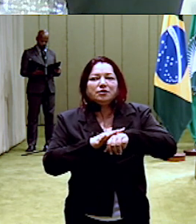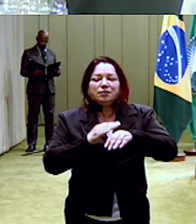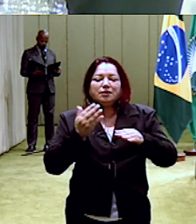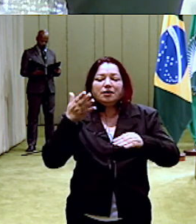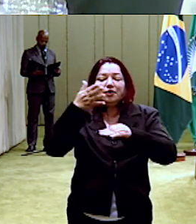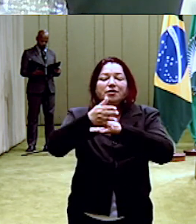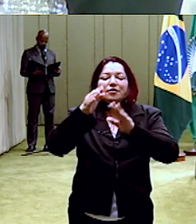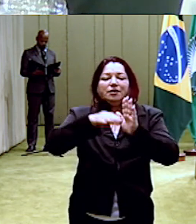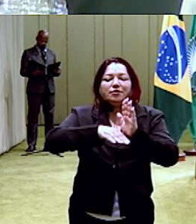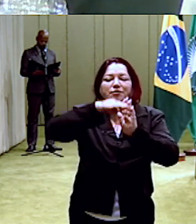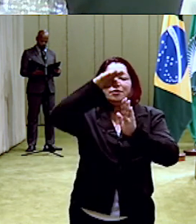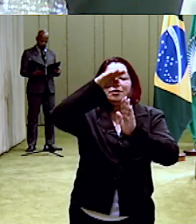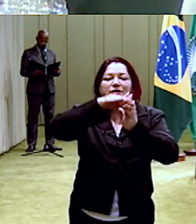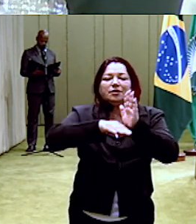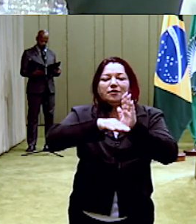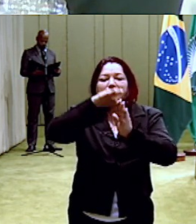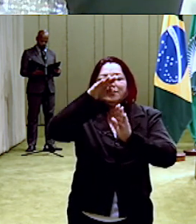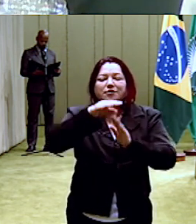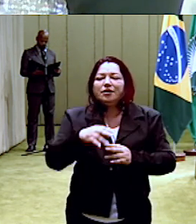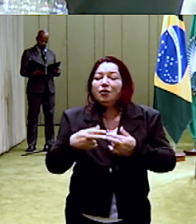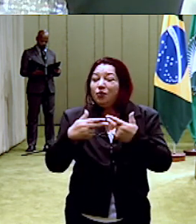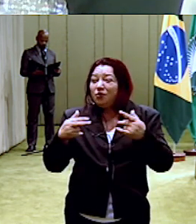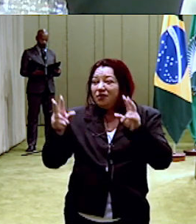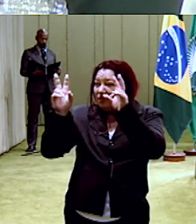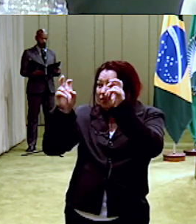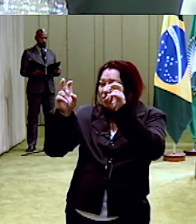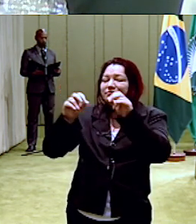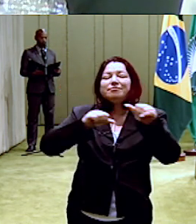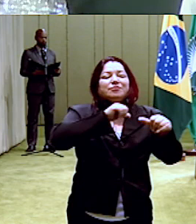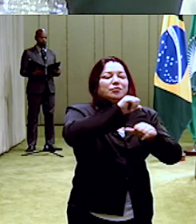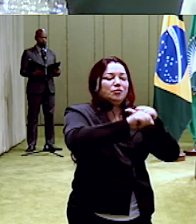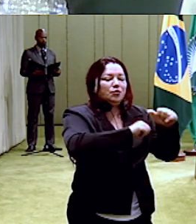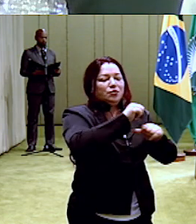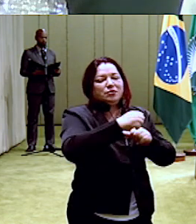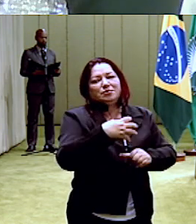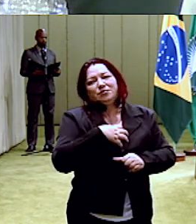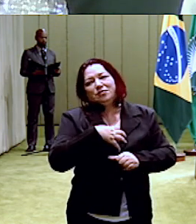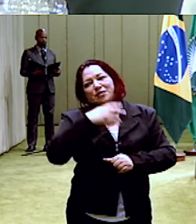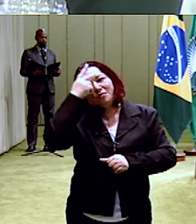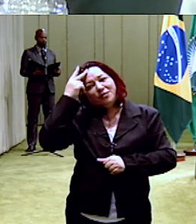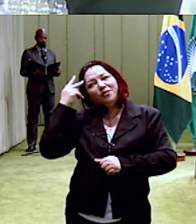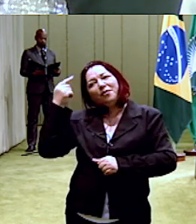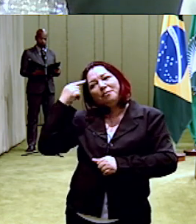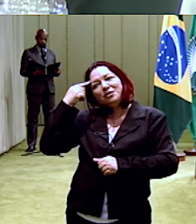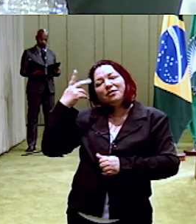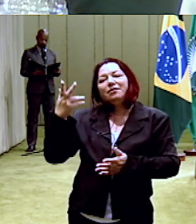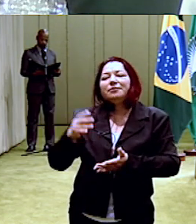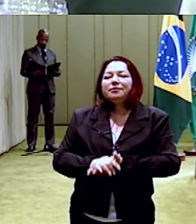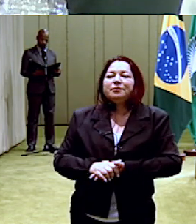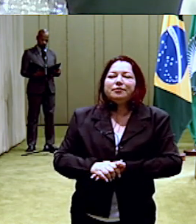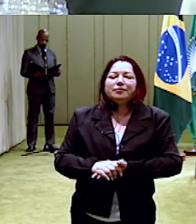aos elevadores desse edifício. Então, são pequenos gestos, às vezes, que podem fazer a diferença. Eu queria terminar, enfim,